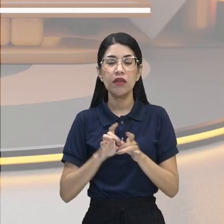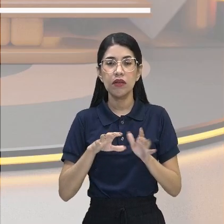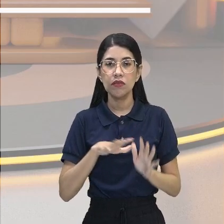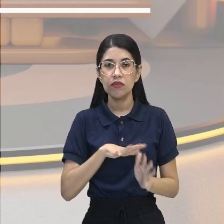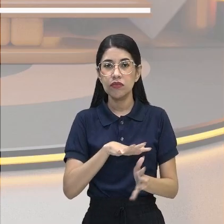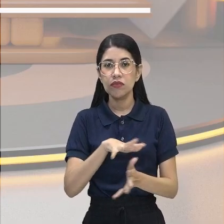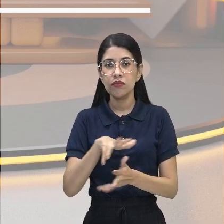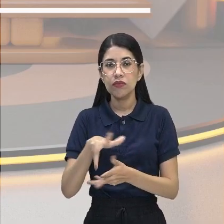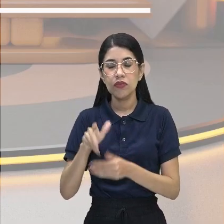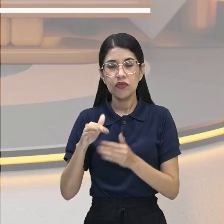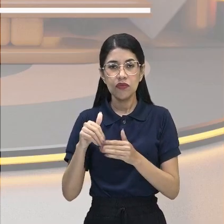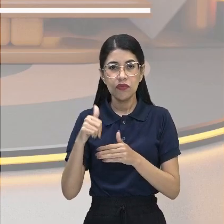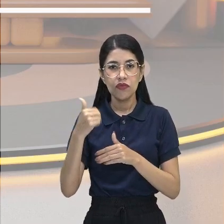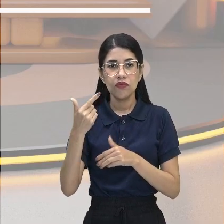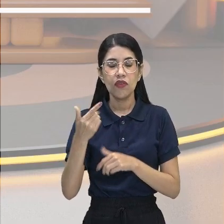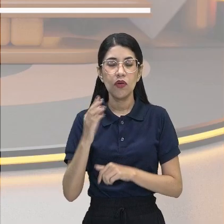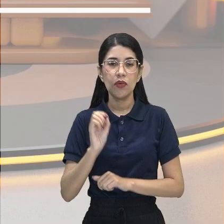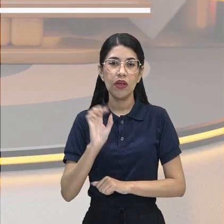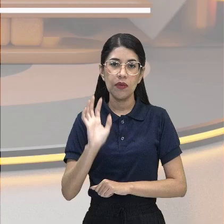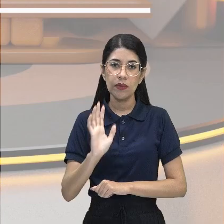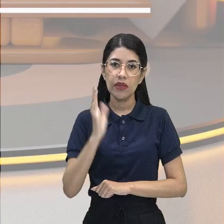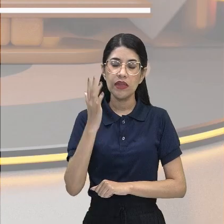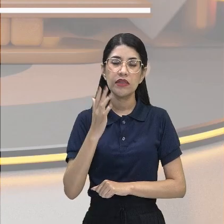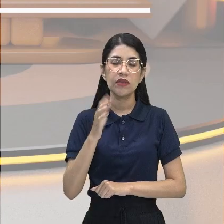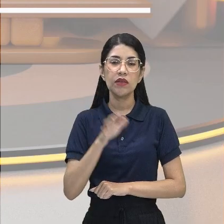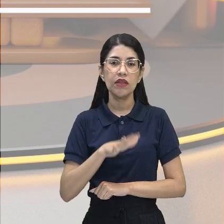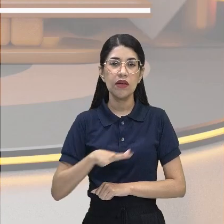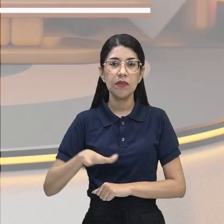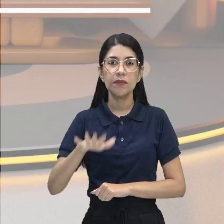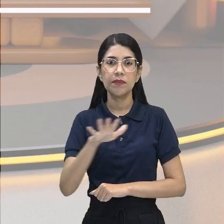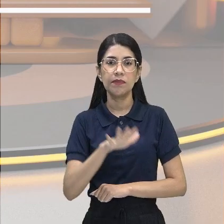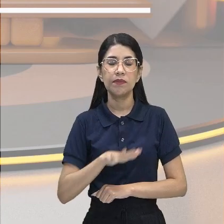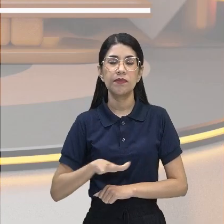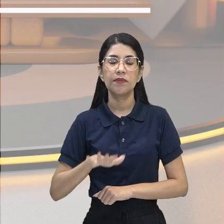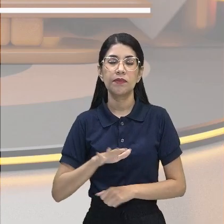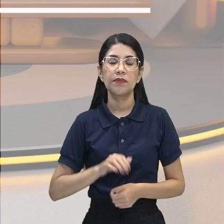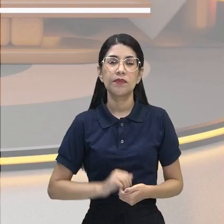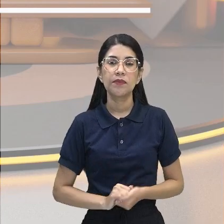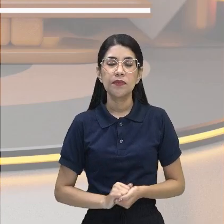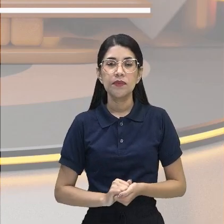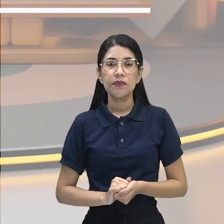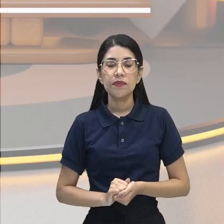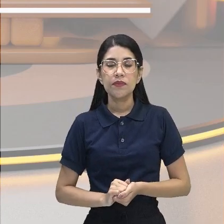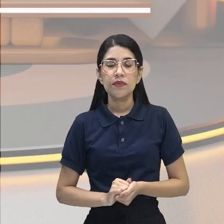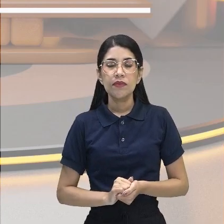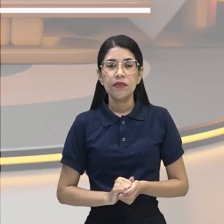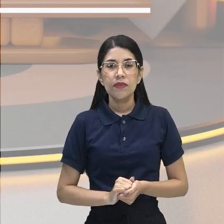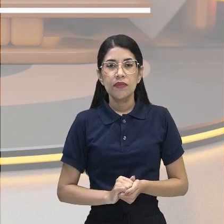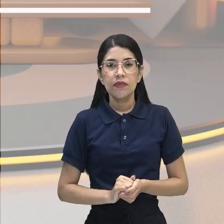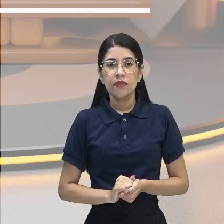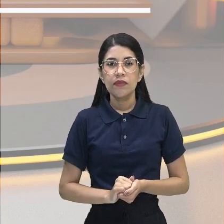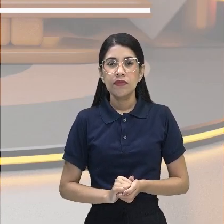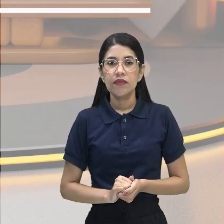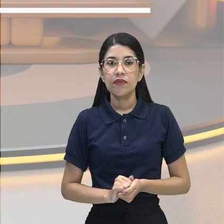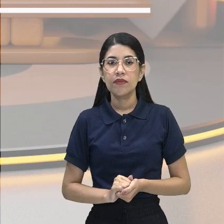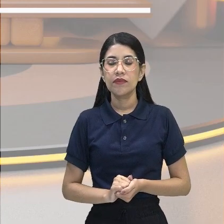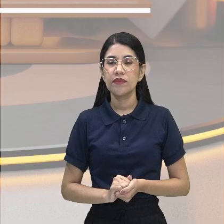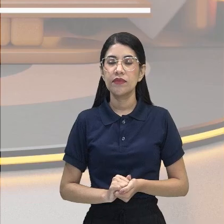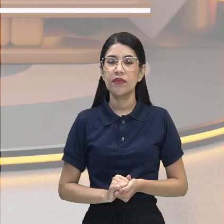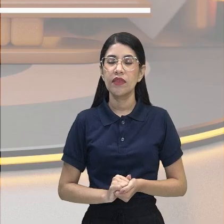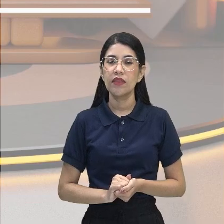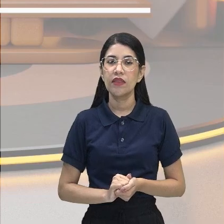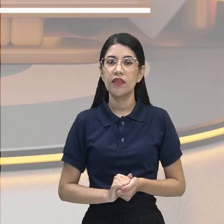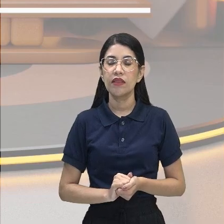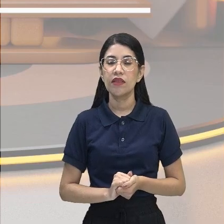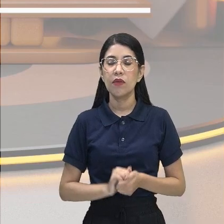com o externo, com aquilo que está acontecendo no território global. Isso deu para a gente, isso que eu digo, a evolução